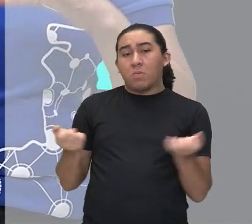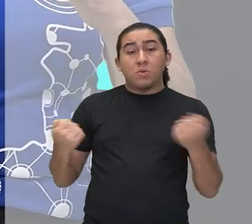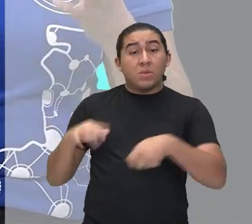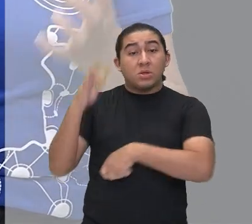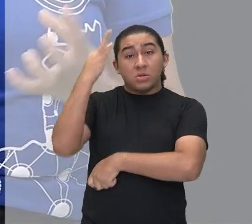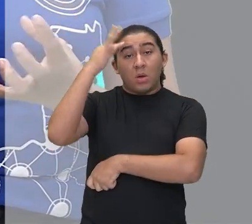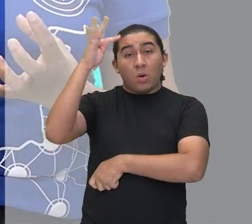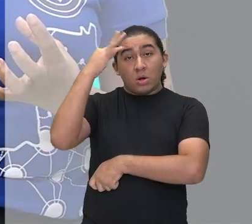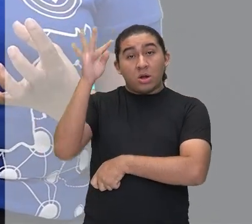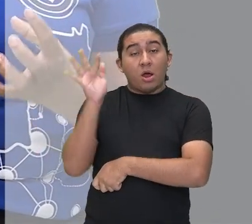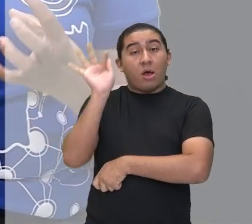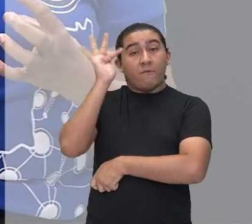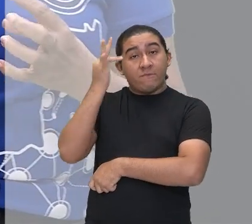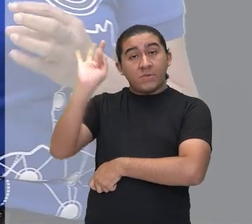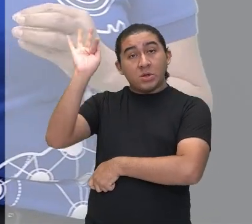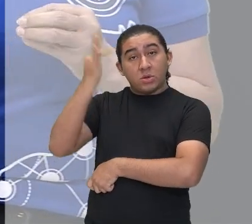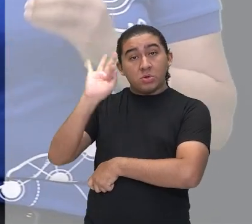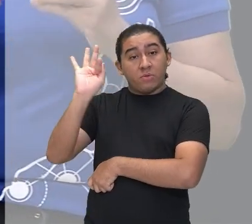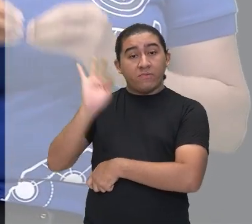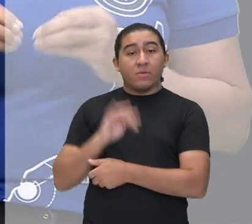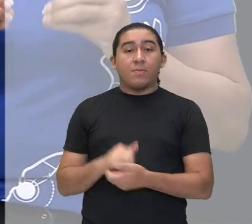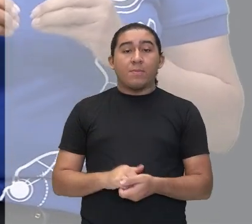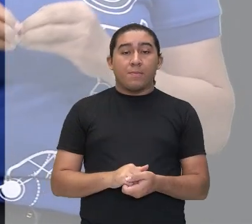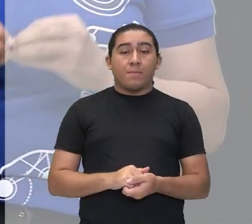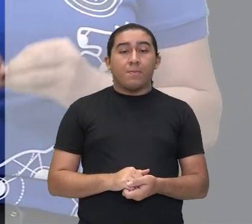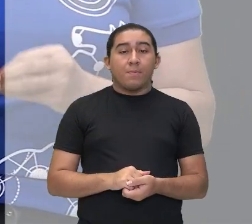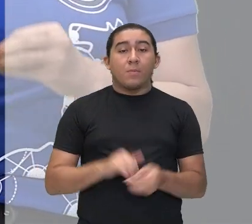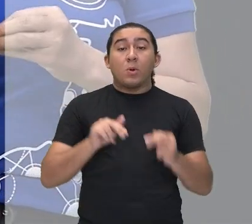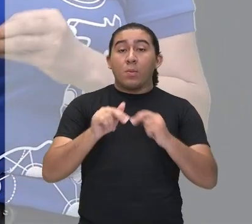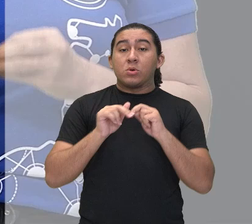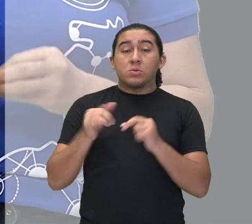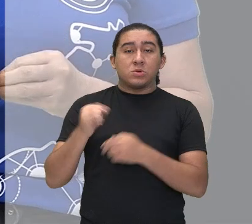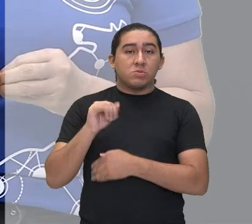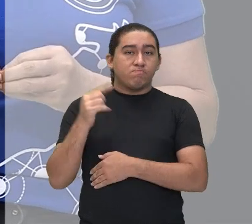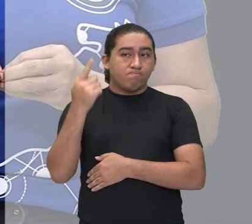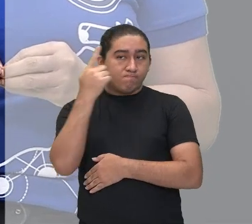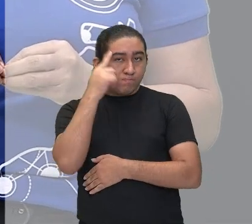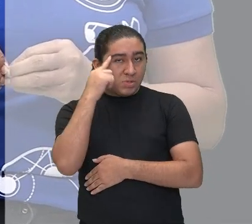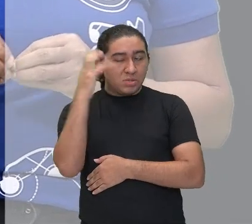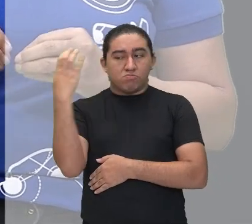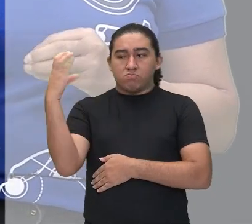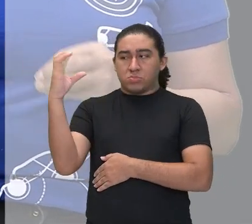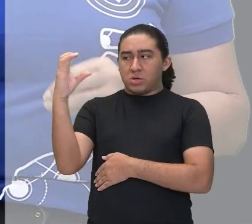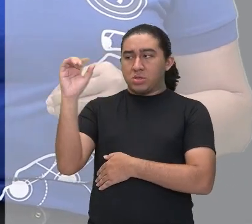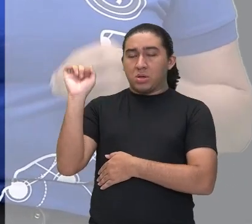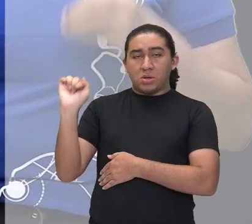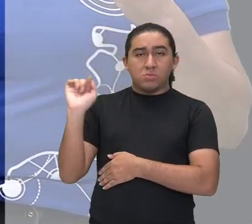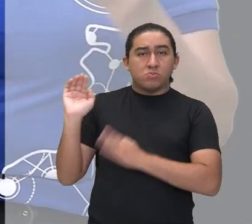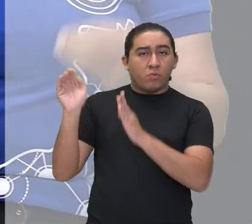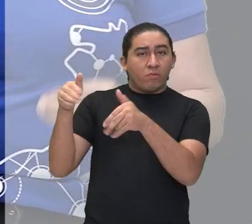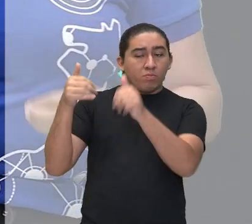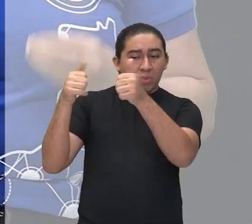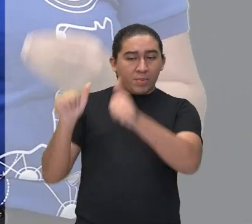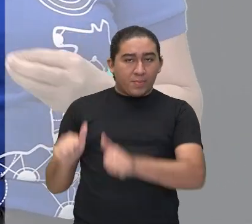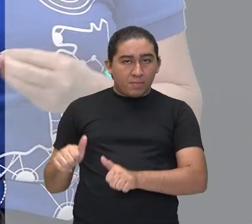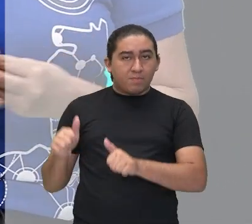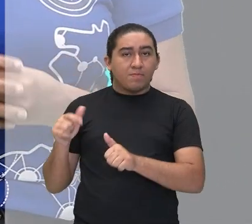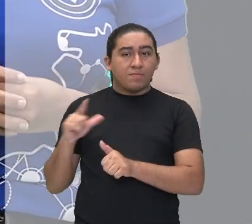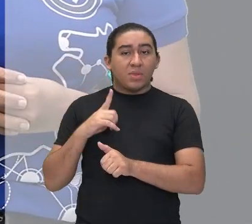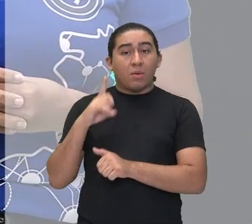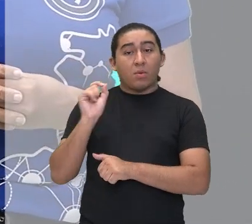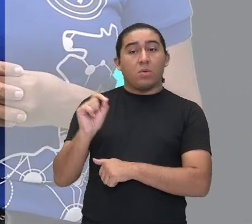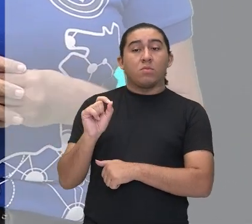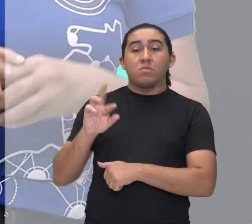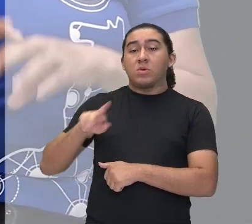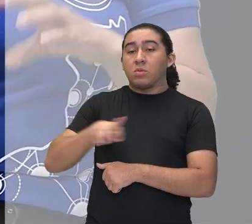teorias filosóficas. Então, quando se começa a ciência, né, a gente não vai se